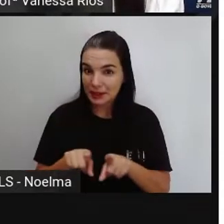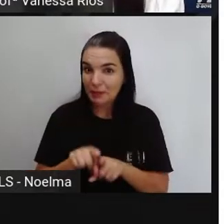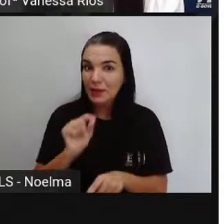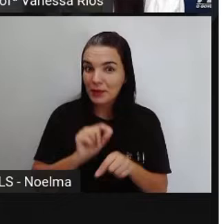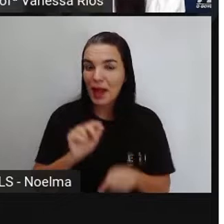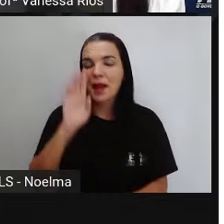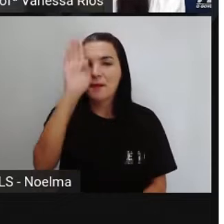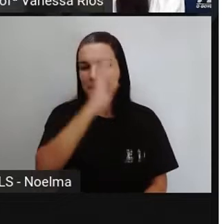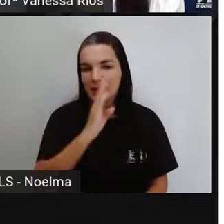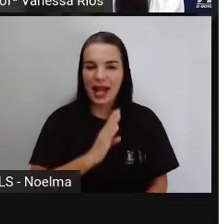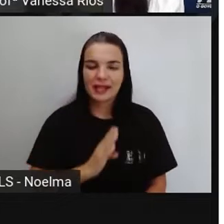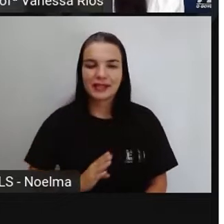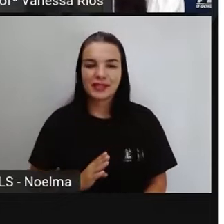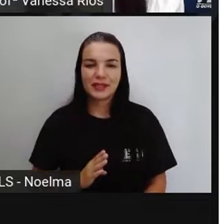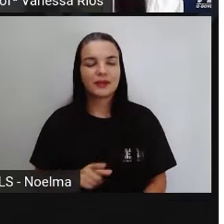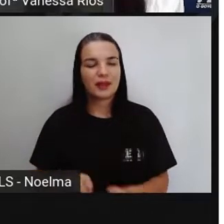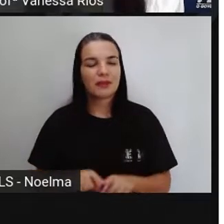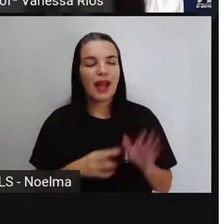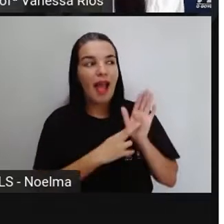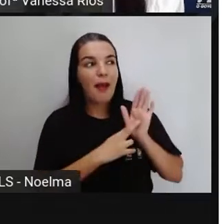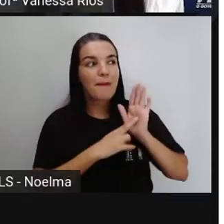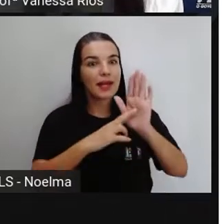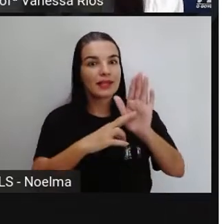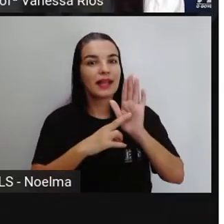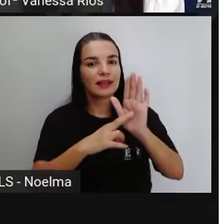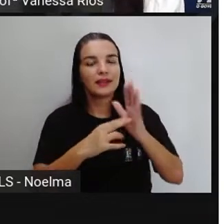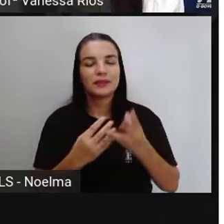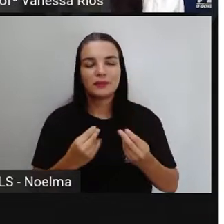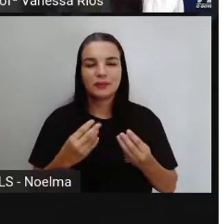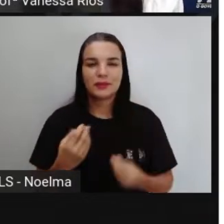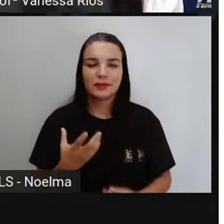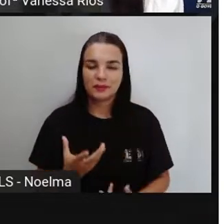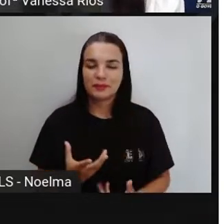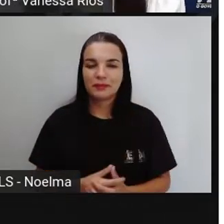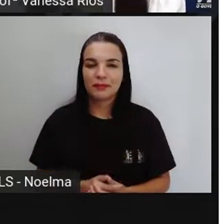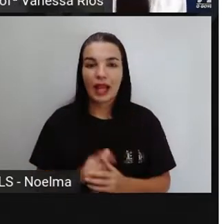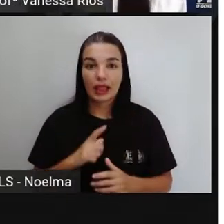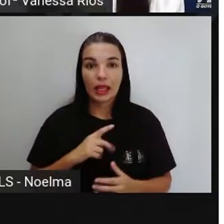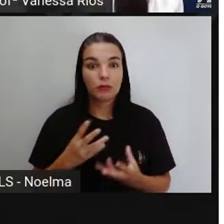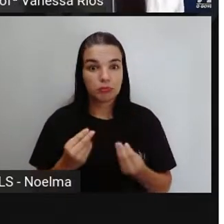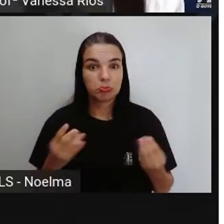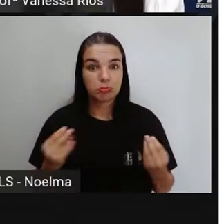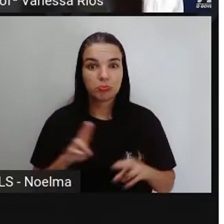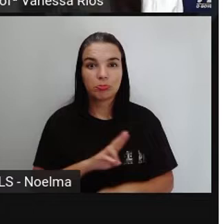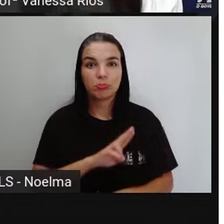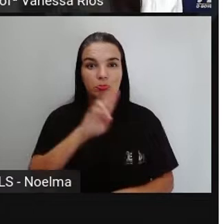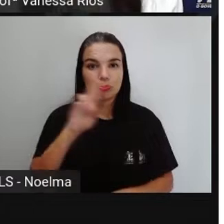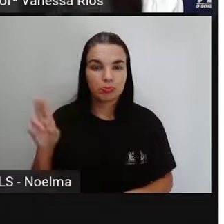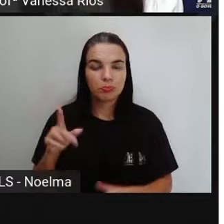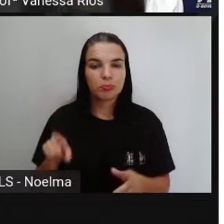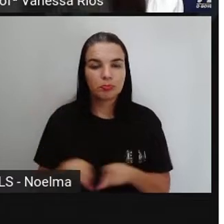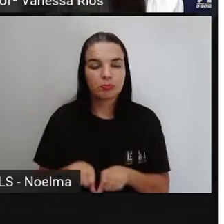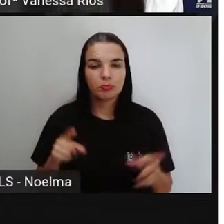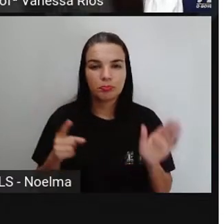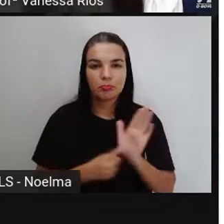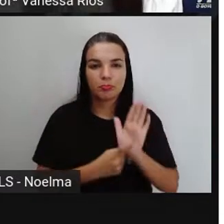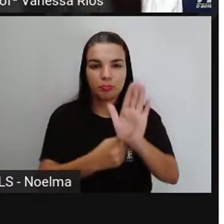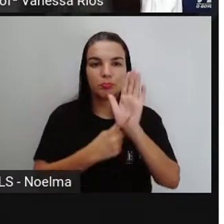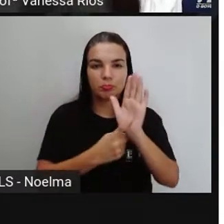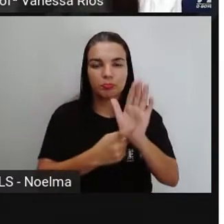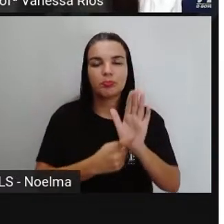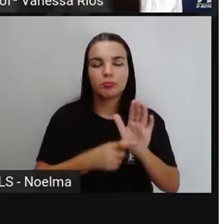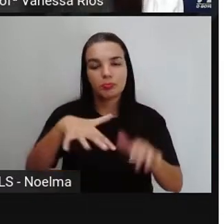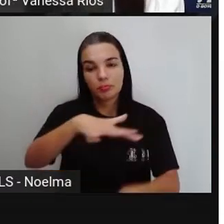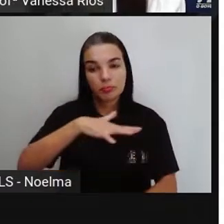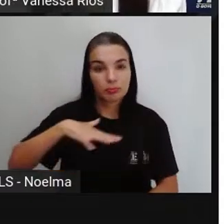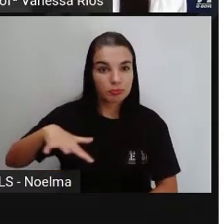né? Representando muito para o país como um todo. Então, são diversos os nomes que se destacam entre diversas